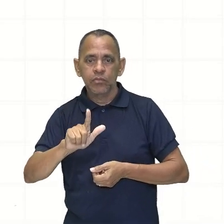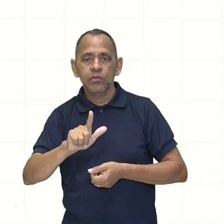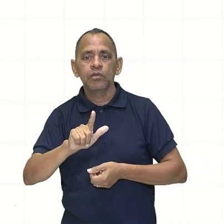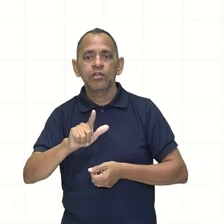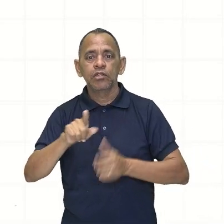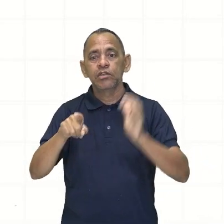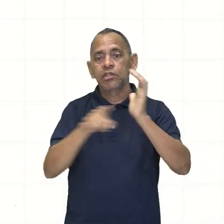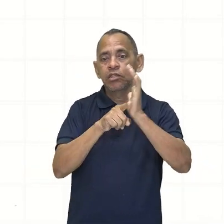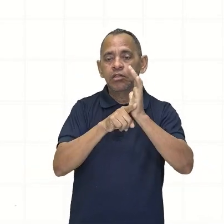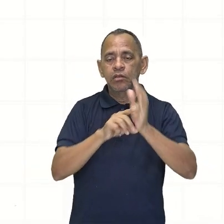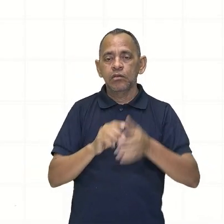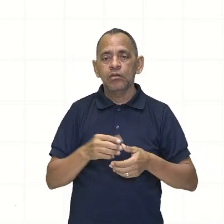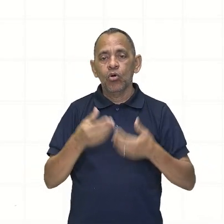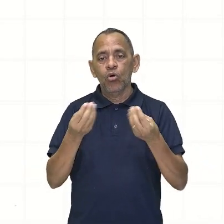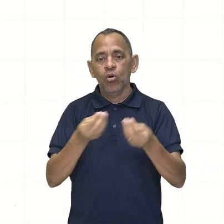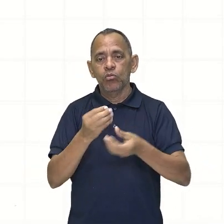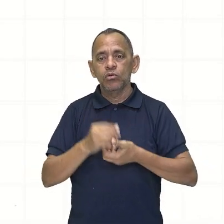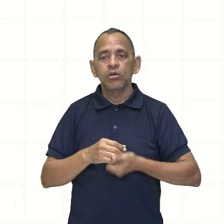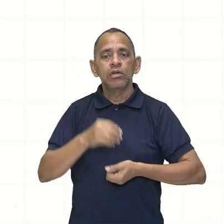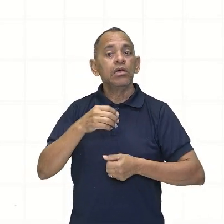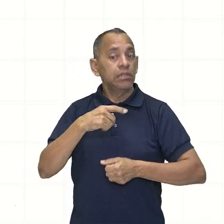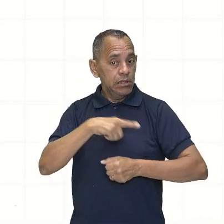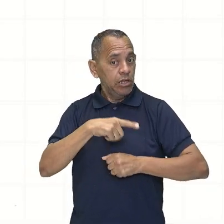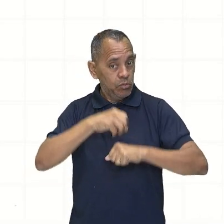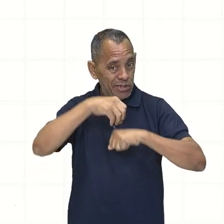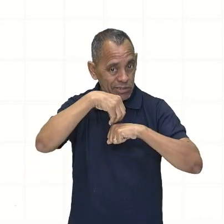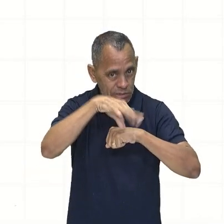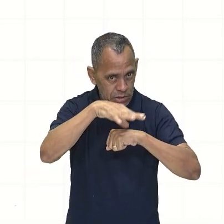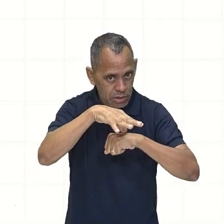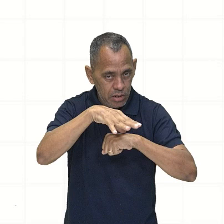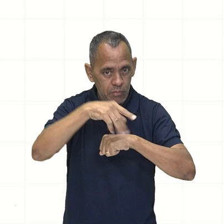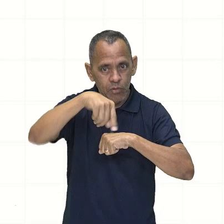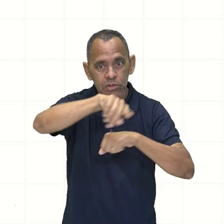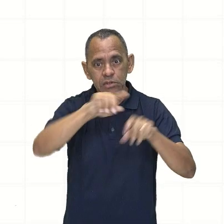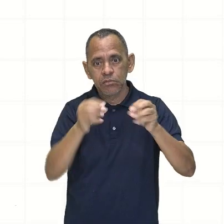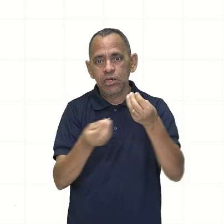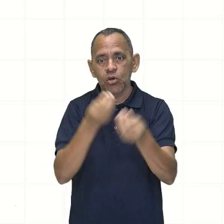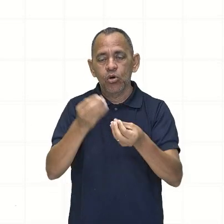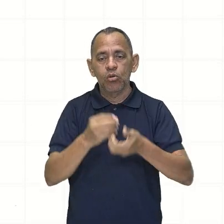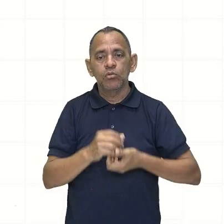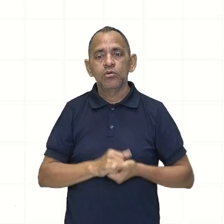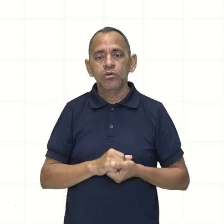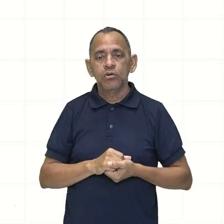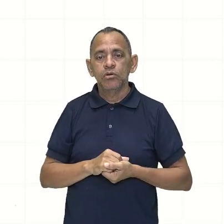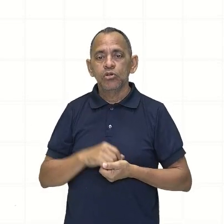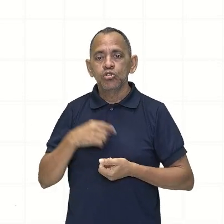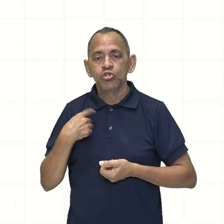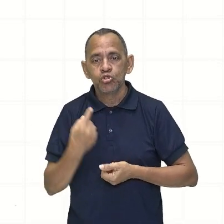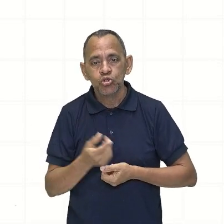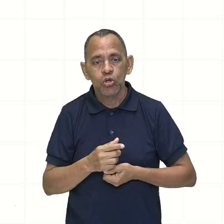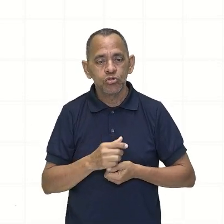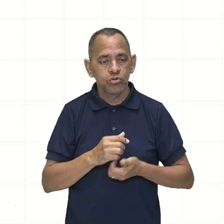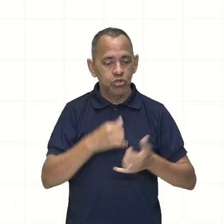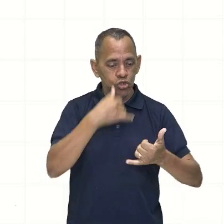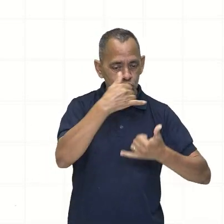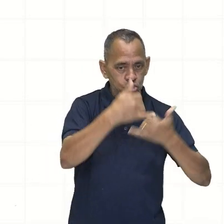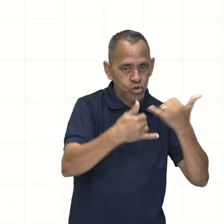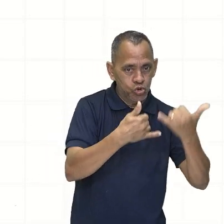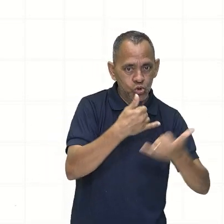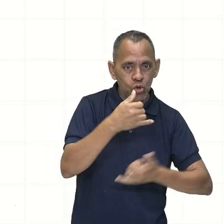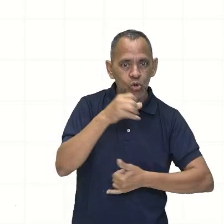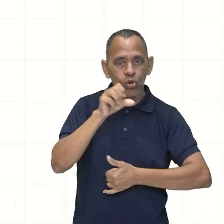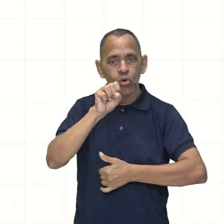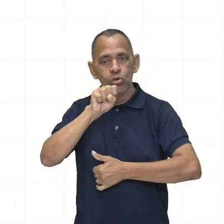lá. Eu vou dar aqui uma dica para vocês, que é exatamente o nosso jogo de sinal.